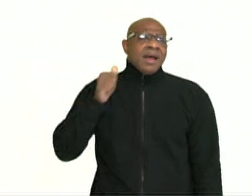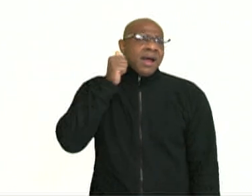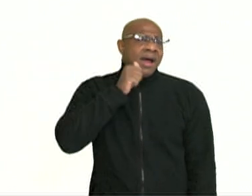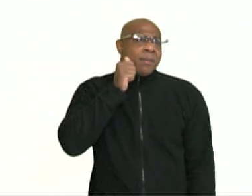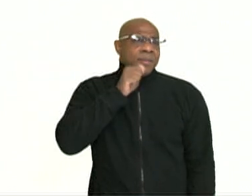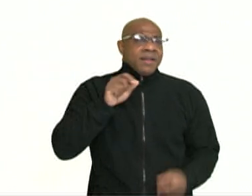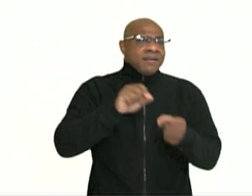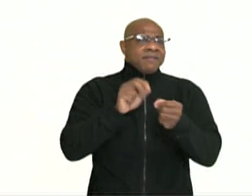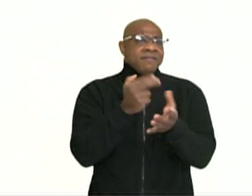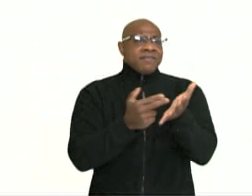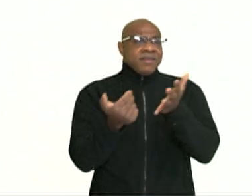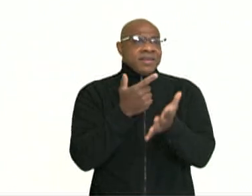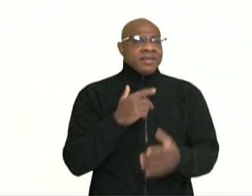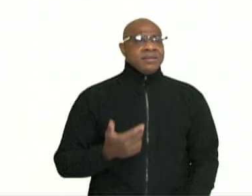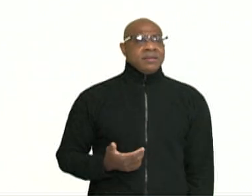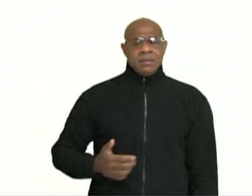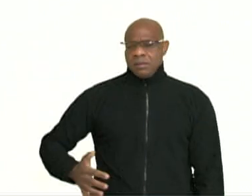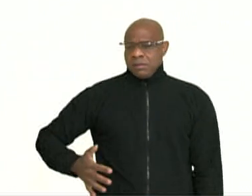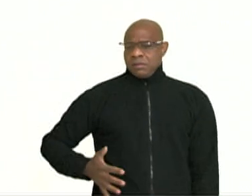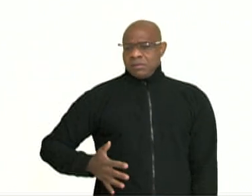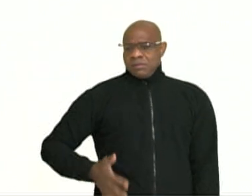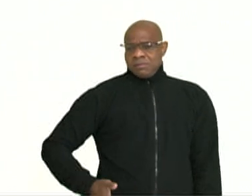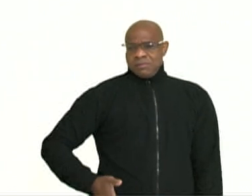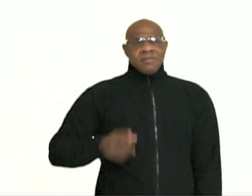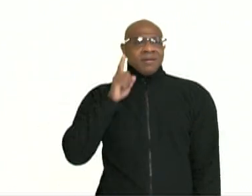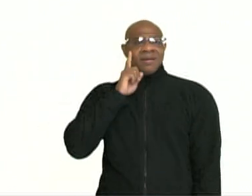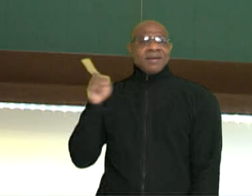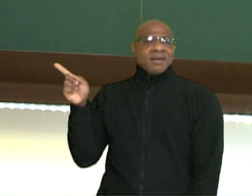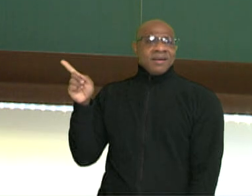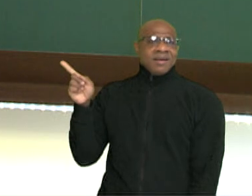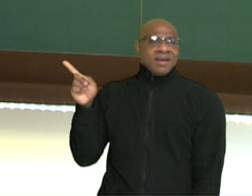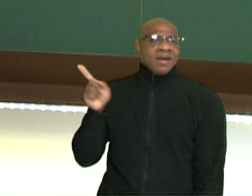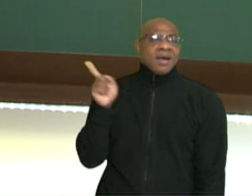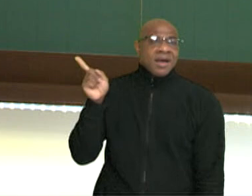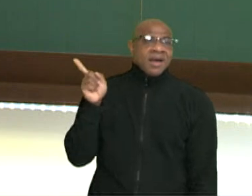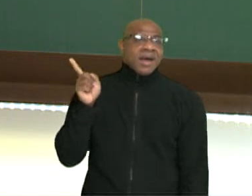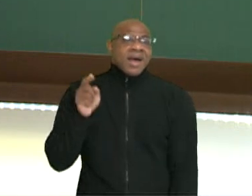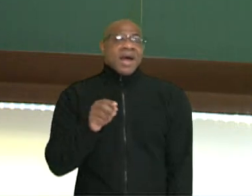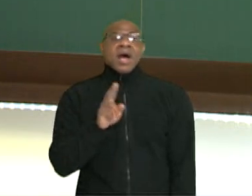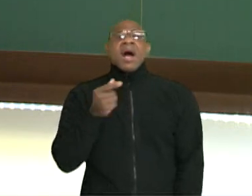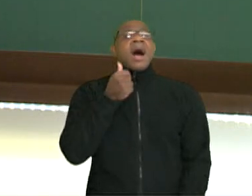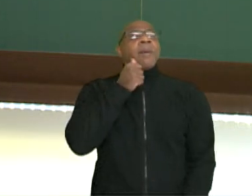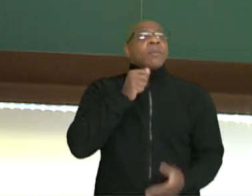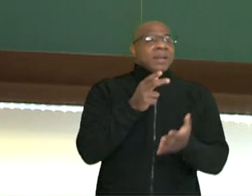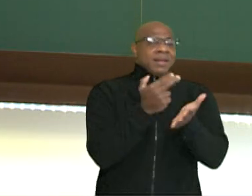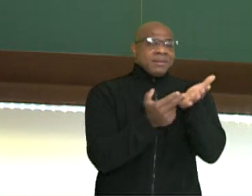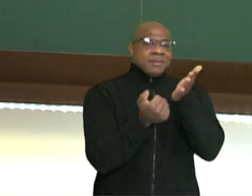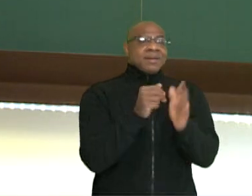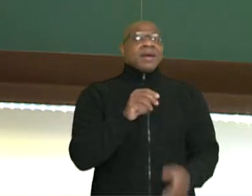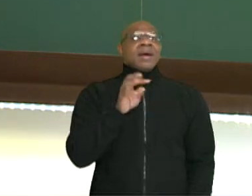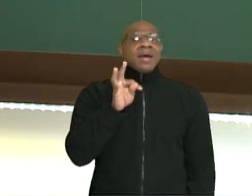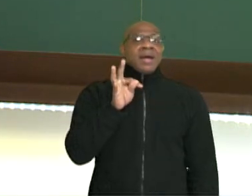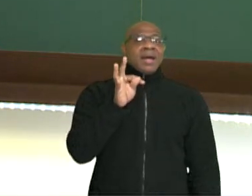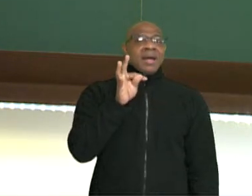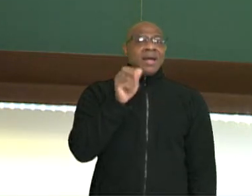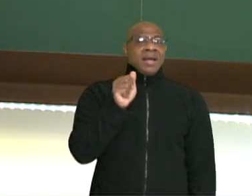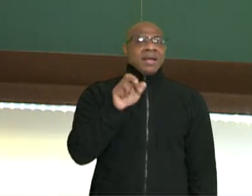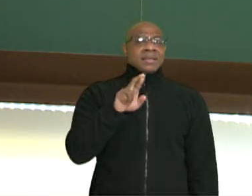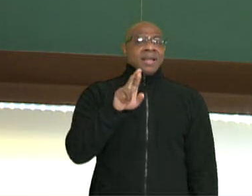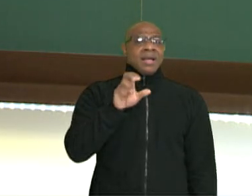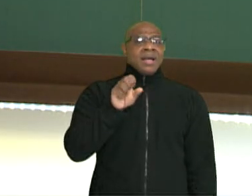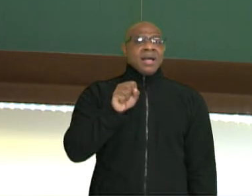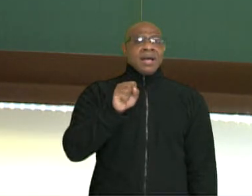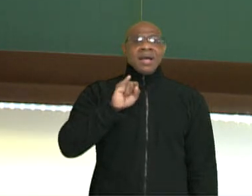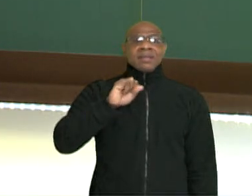o Abaporu. Então, o que será esse ser aí, né, misterioso? E por que a gente está trazendo, será, essa imagem